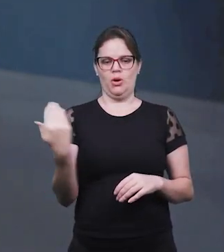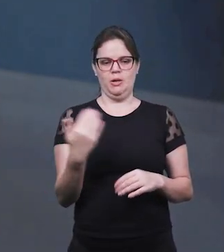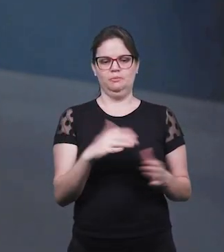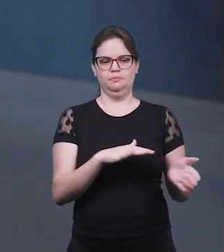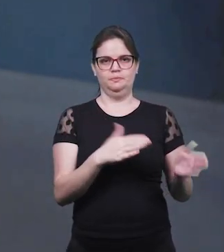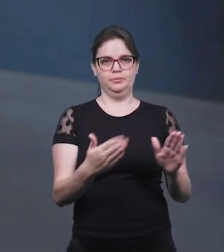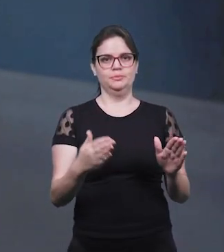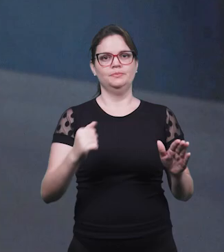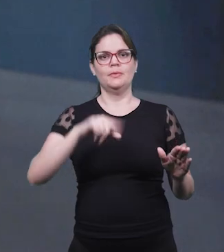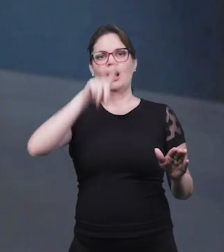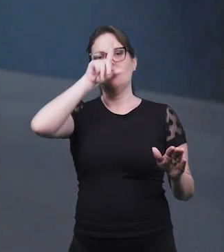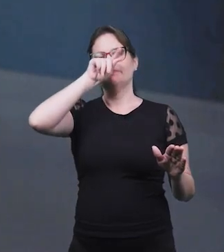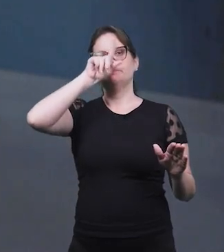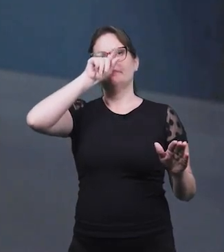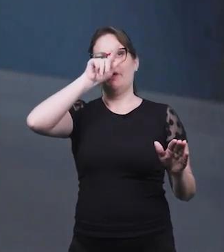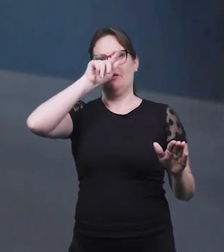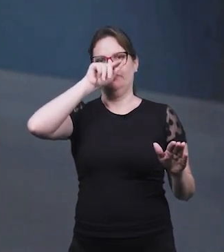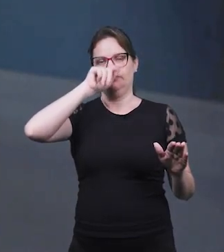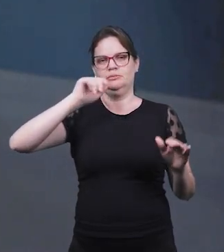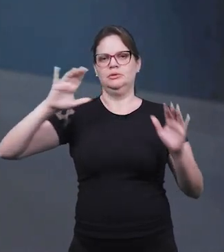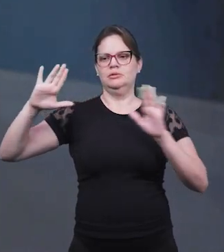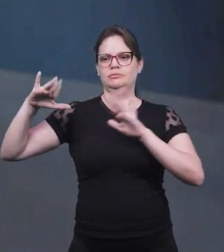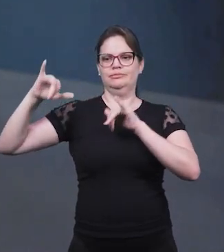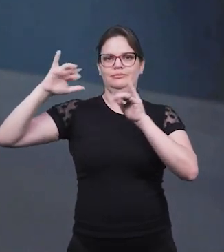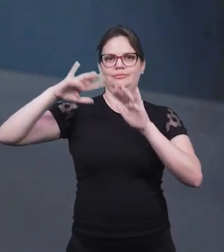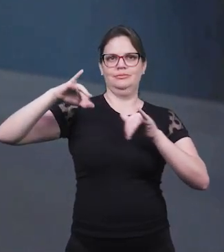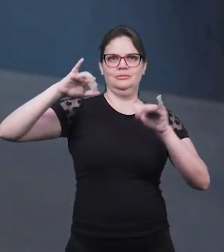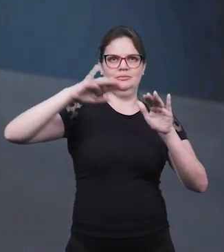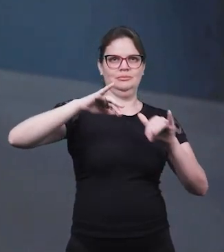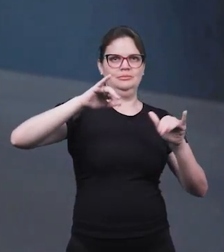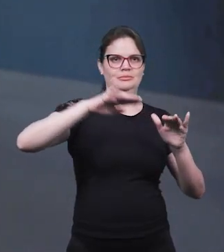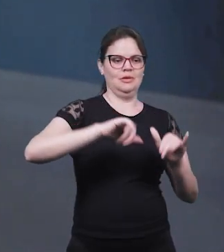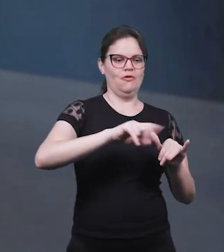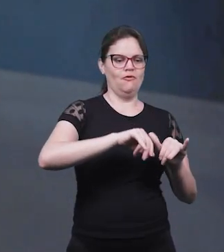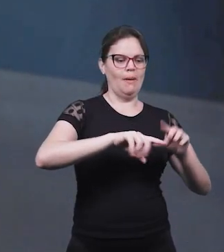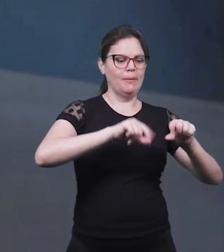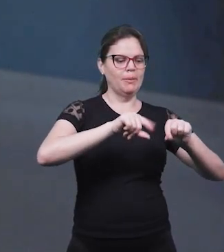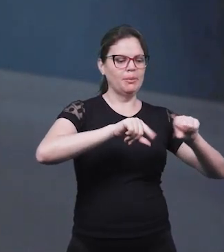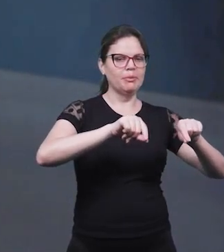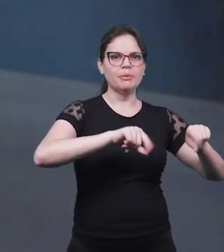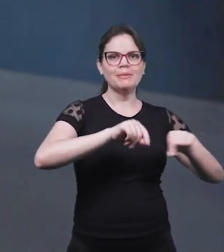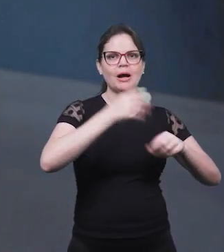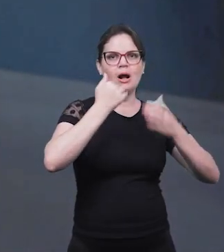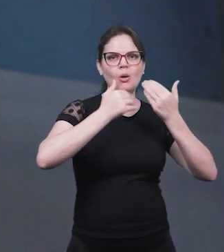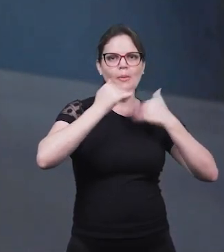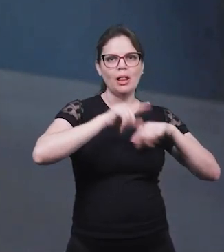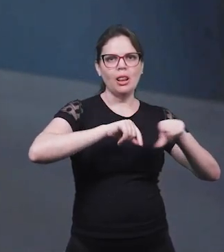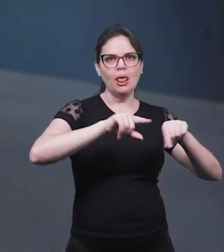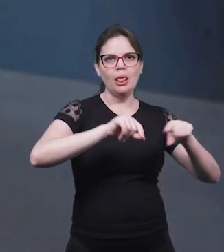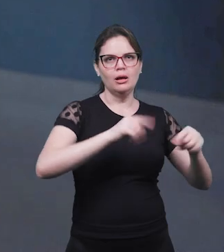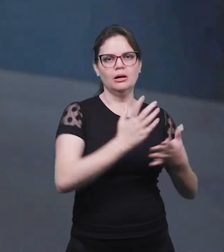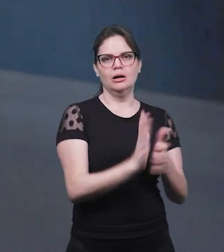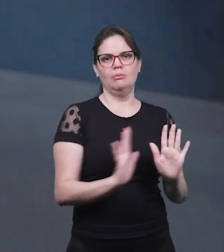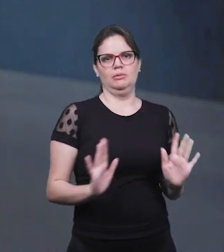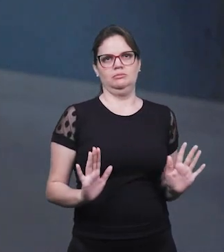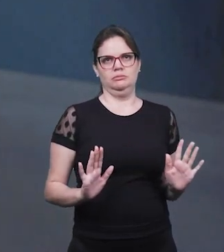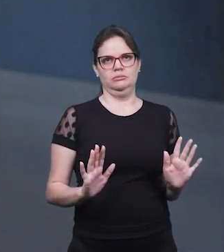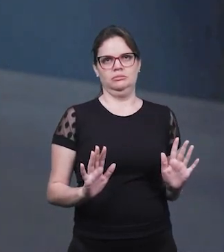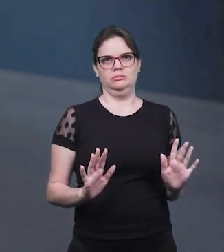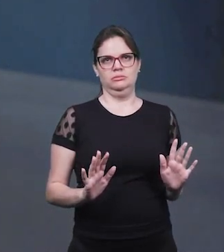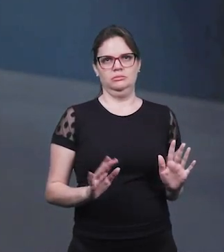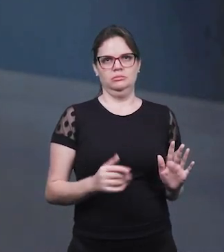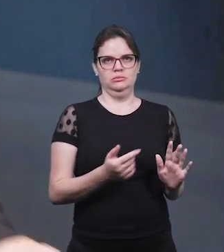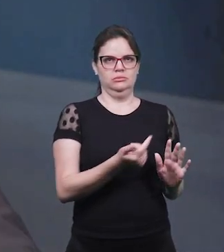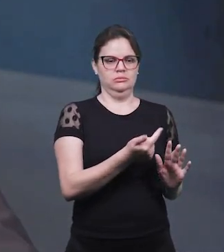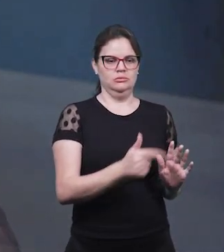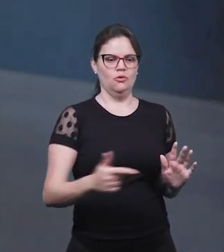aves, os animais vão eliminar o corpo e ali acaba. Não vai